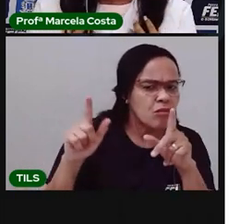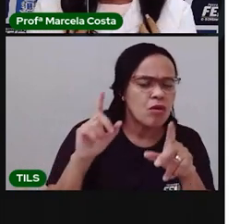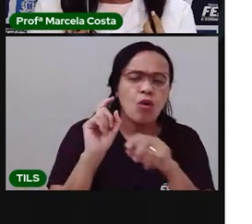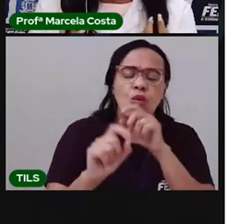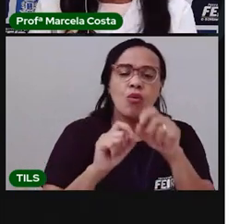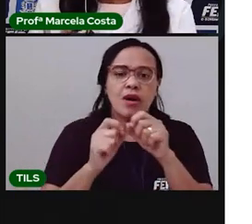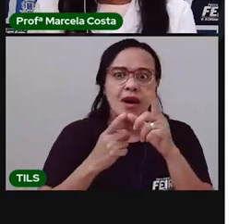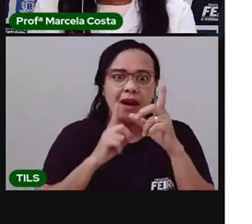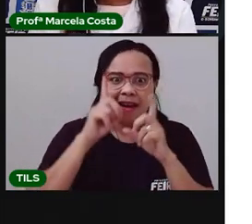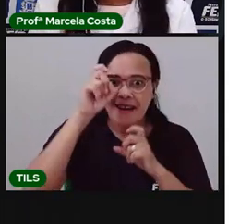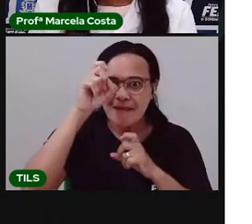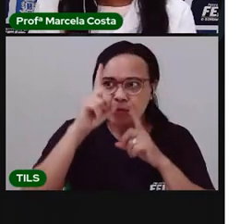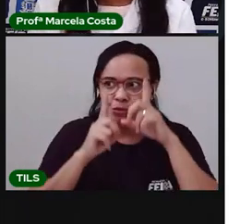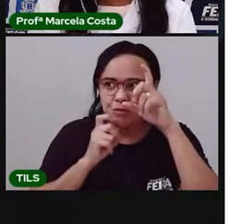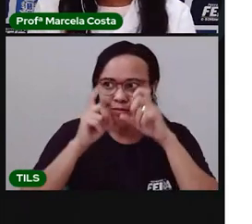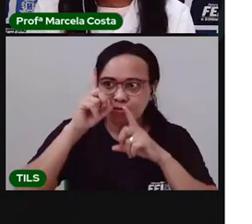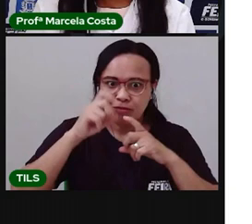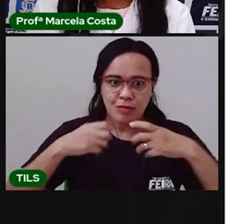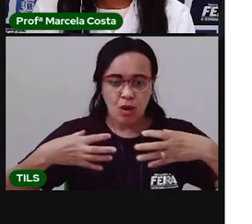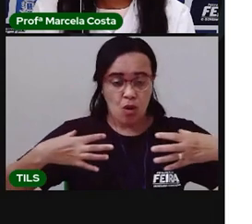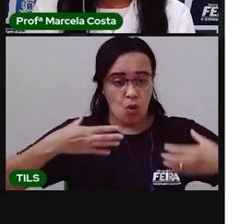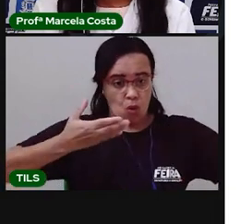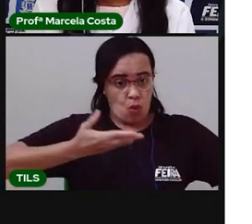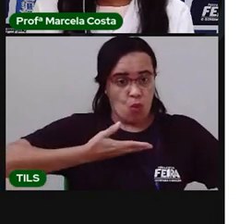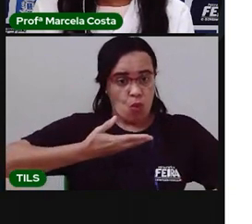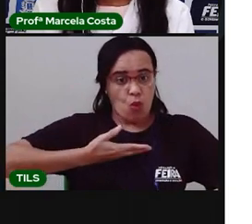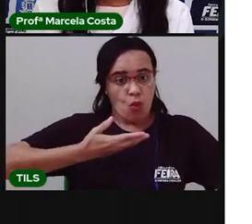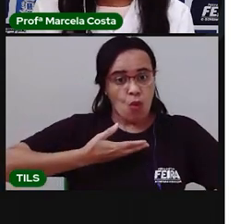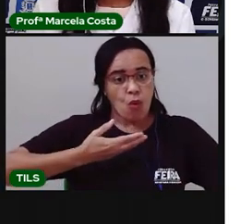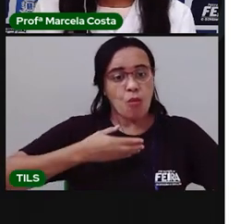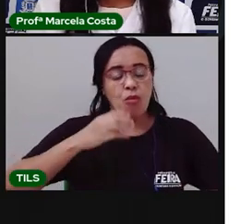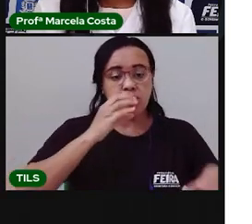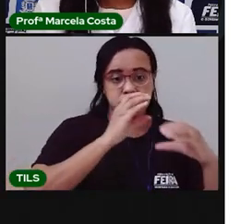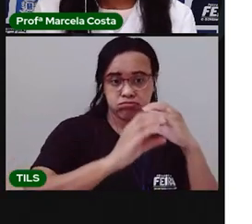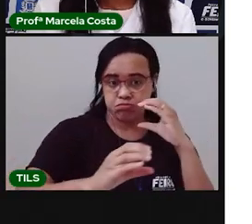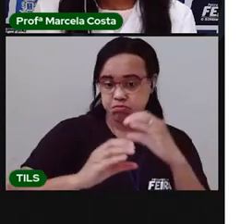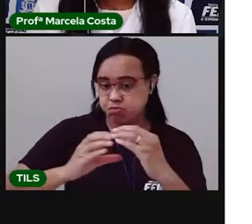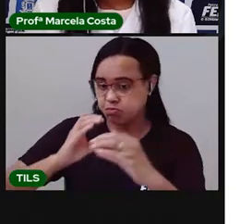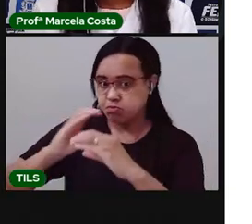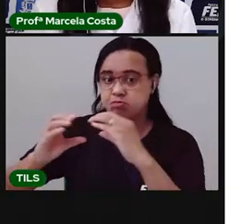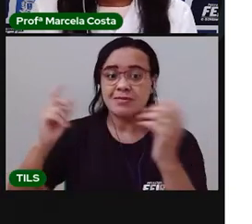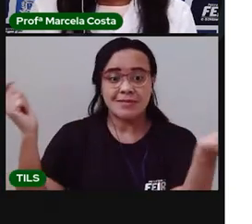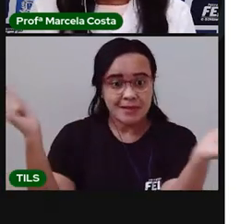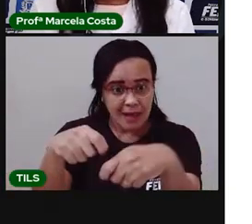expressões faciais, o nosso corpo para se comunicar, para demonstrar alguma coisa.